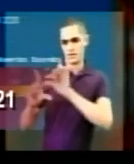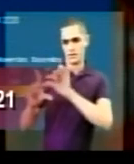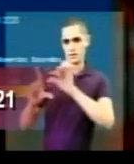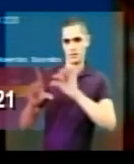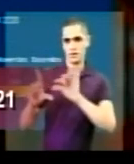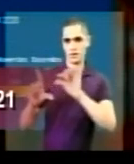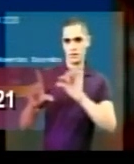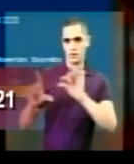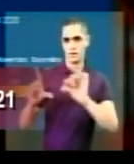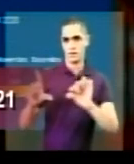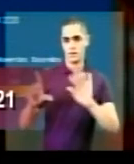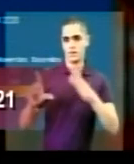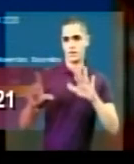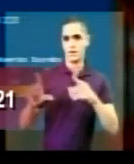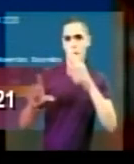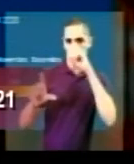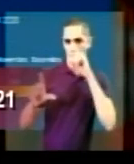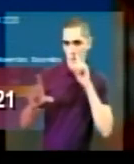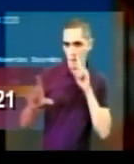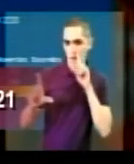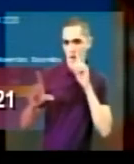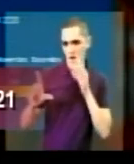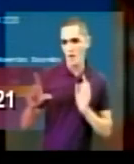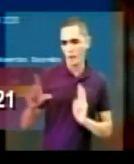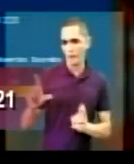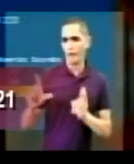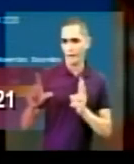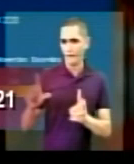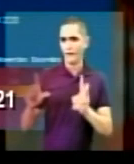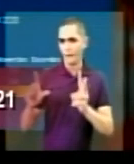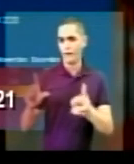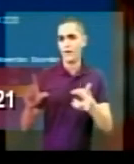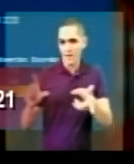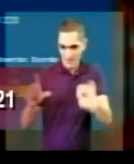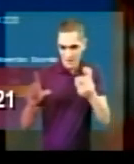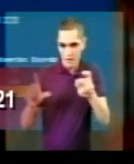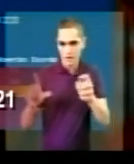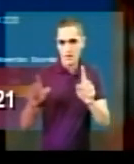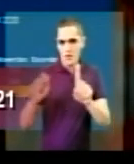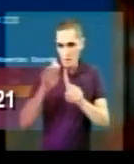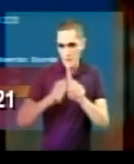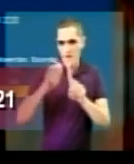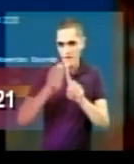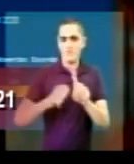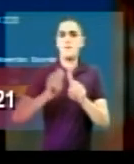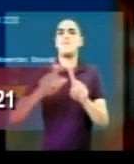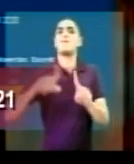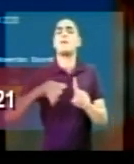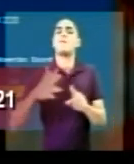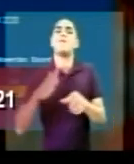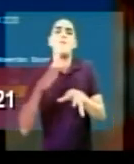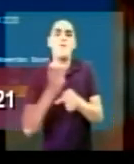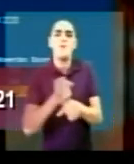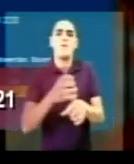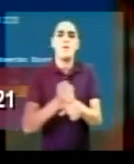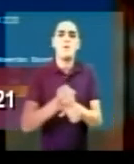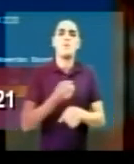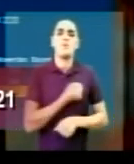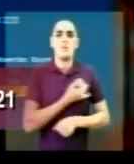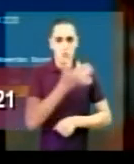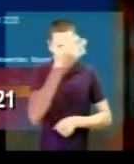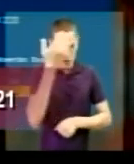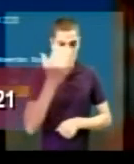constante. Vocês podem ver que praticamente todos os meses nós temos uma média de óbitos que ocorreram do ano de